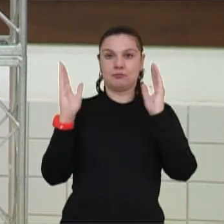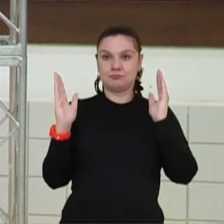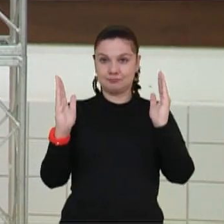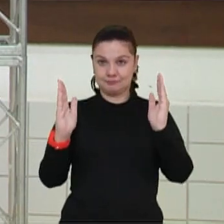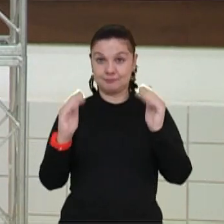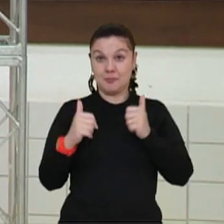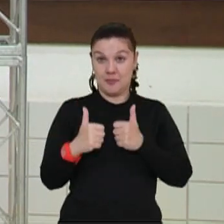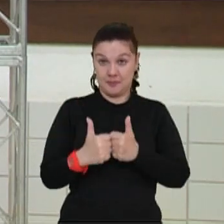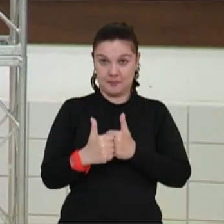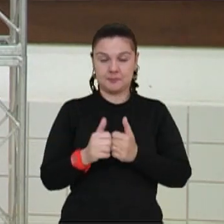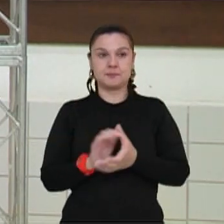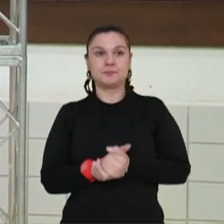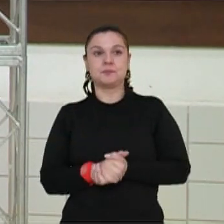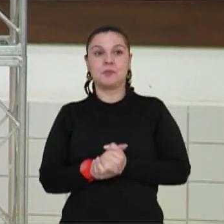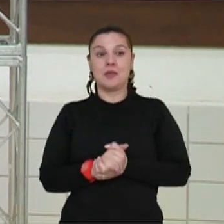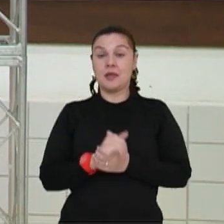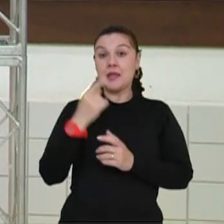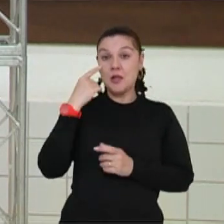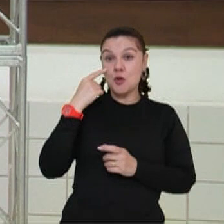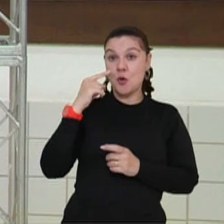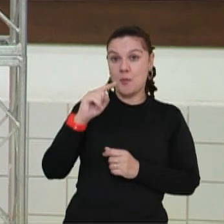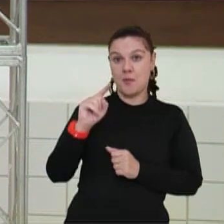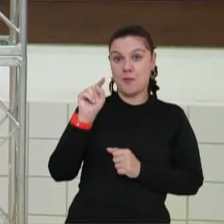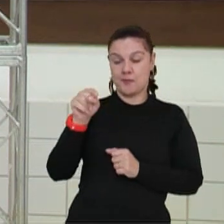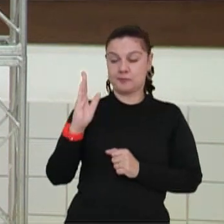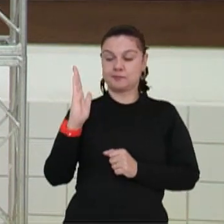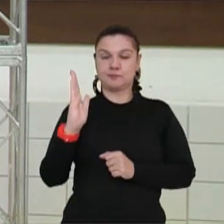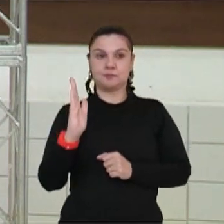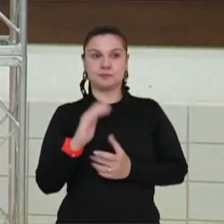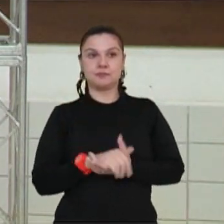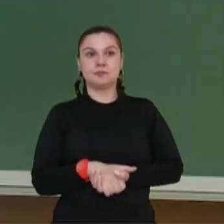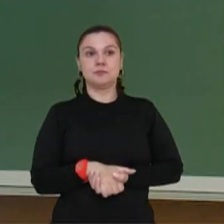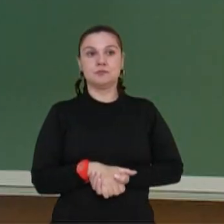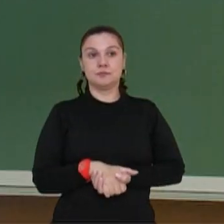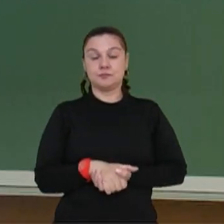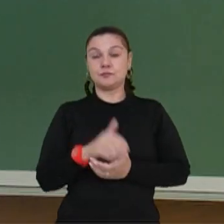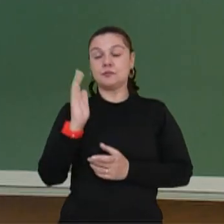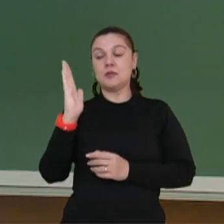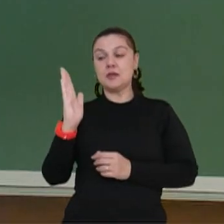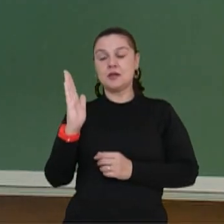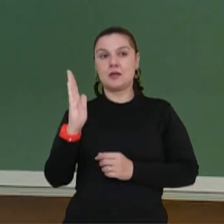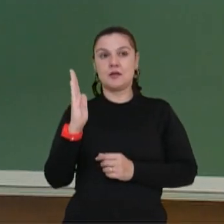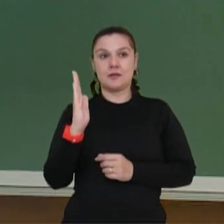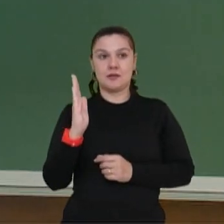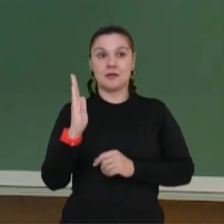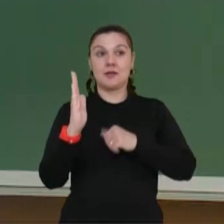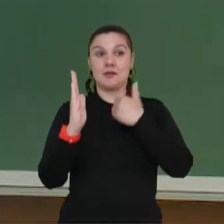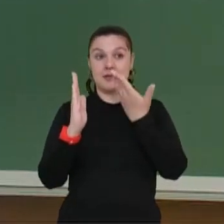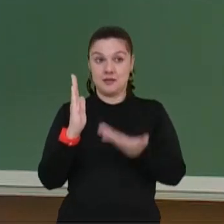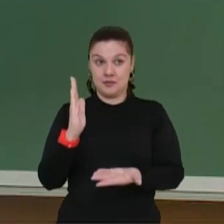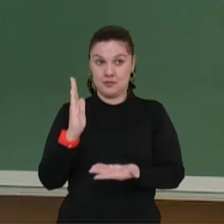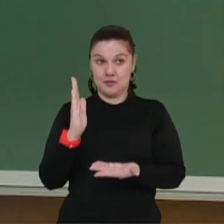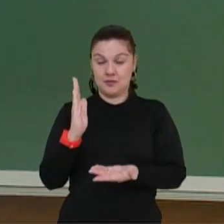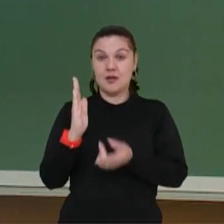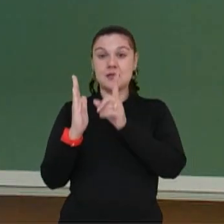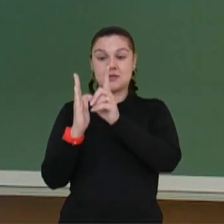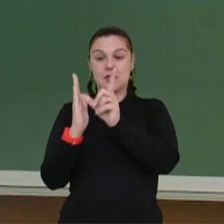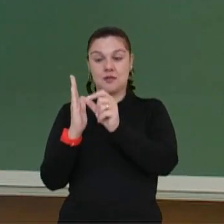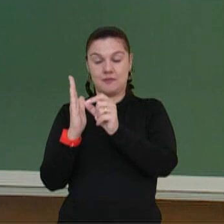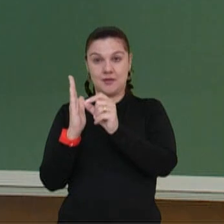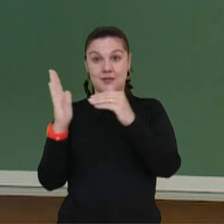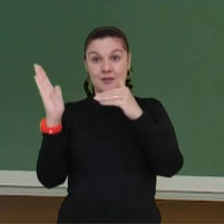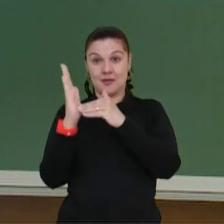Tá bom? Então, os meus intervalos de classe ficaram assim, ó. 120 até o 140, exceto o